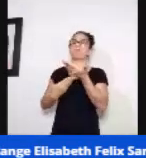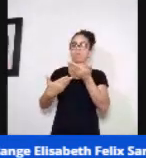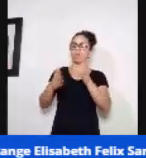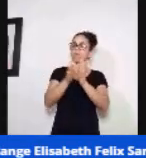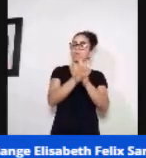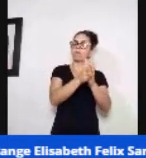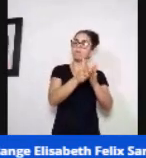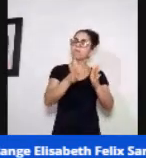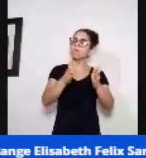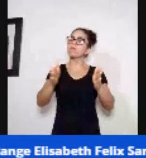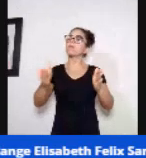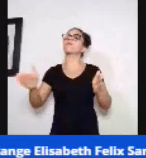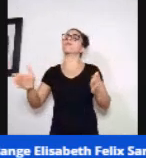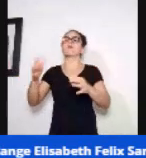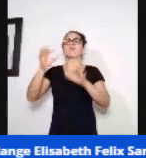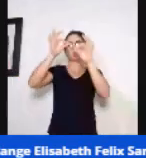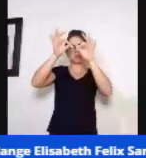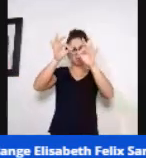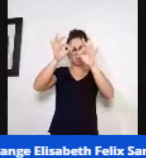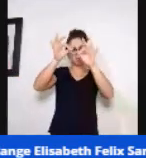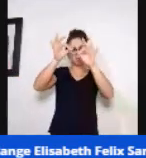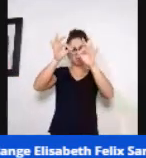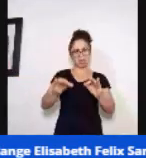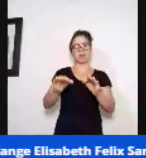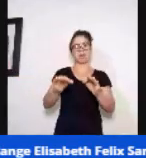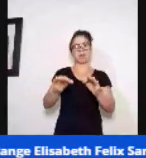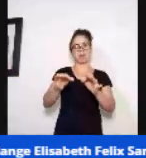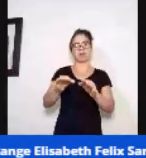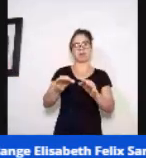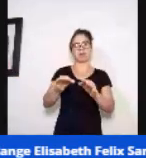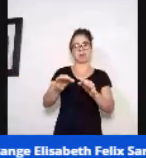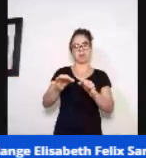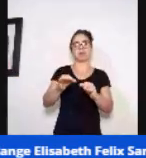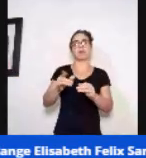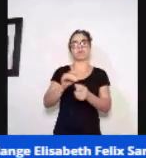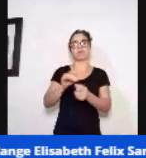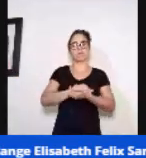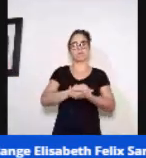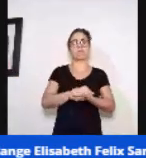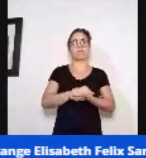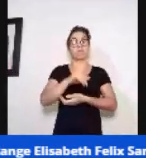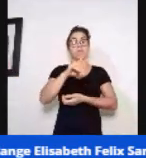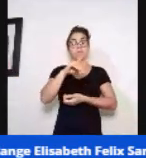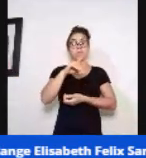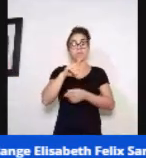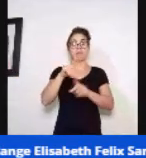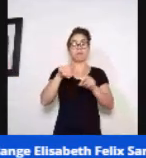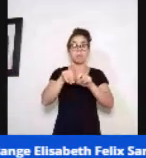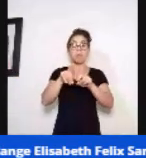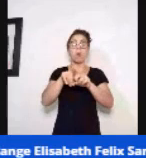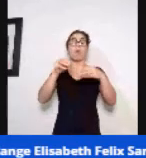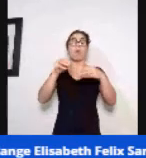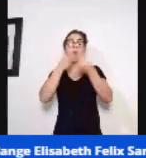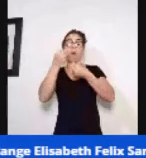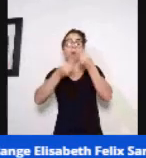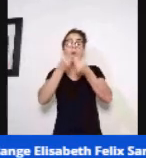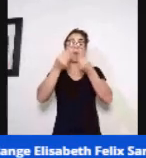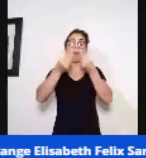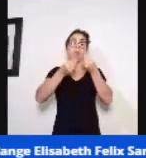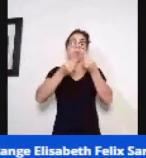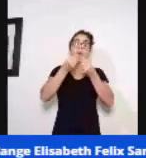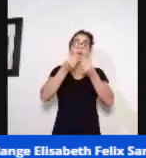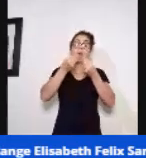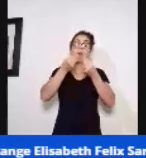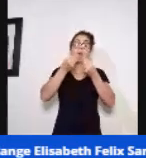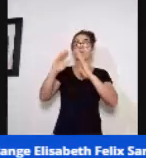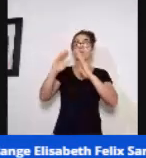certo. Por quê? Porque eles passaram a ter propriedade também de como a unidade escolar se articulou para esse